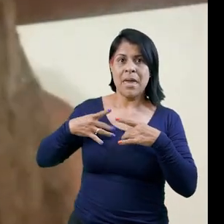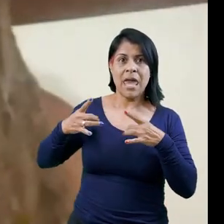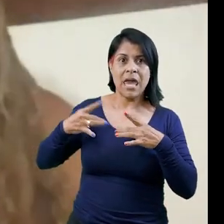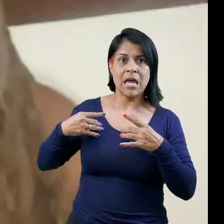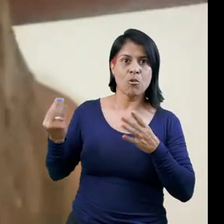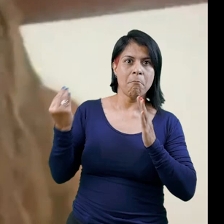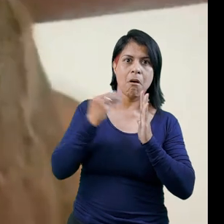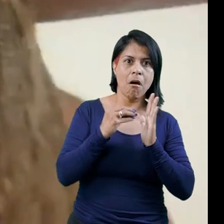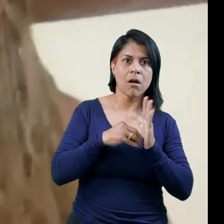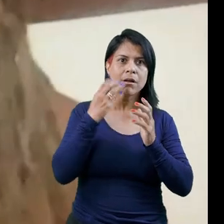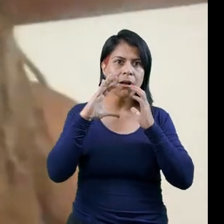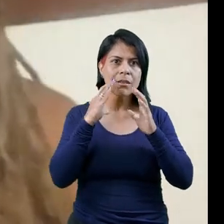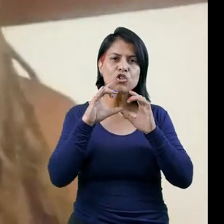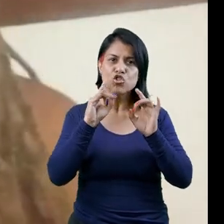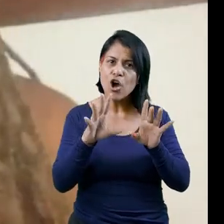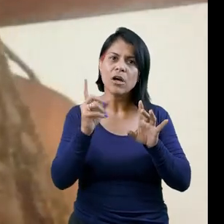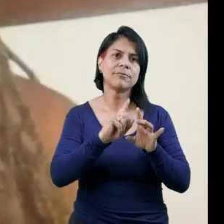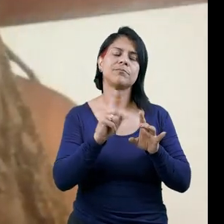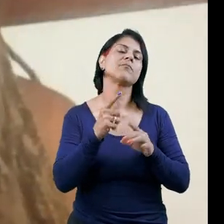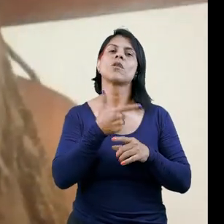sufocam? Uma outra coisa